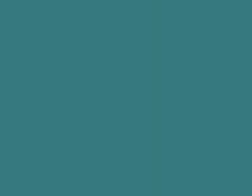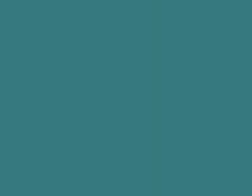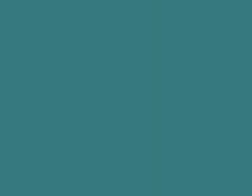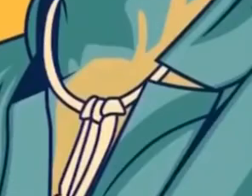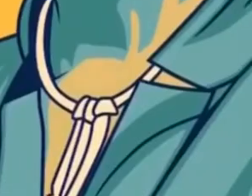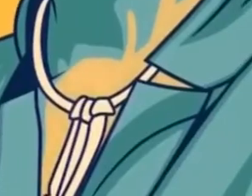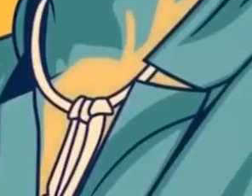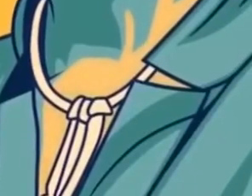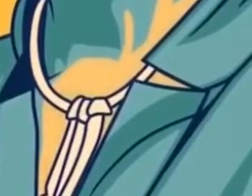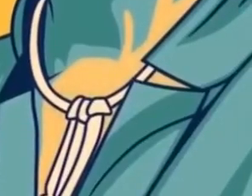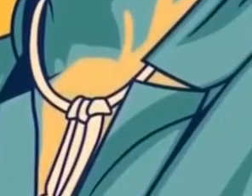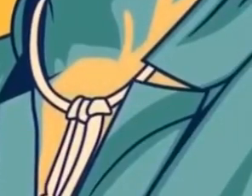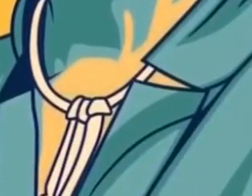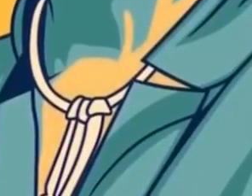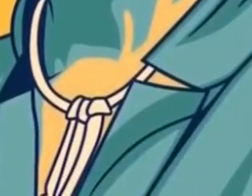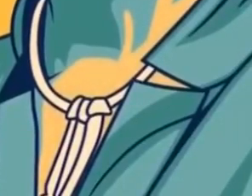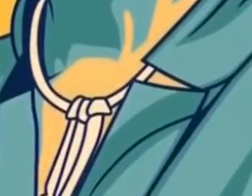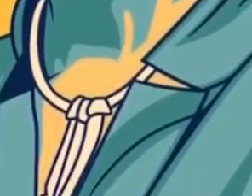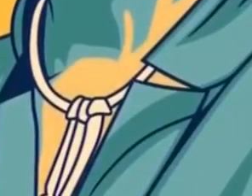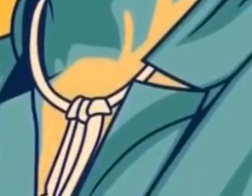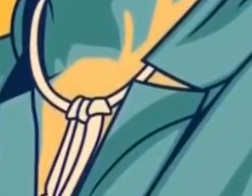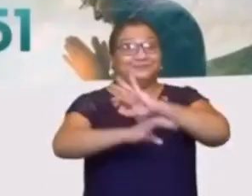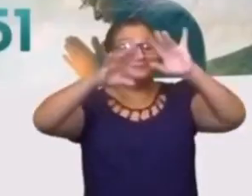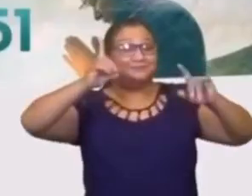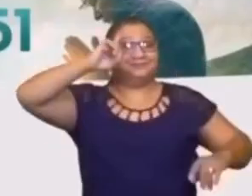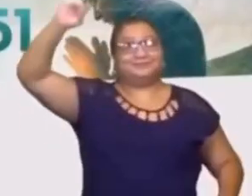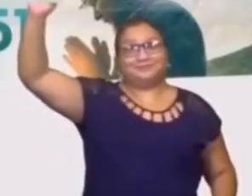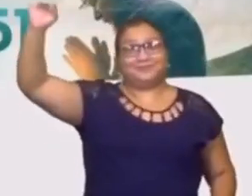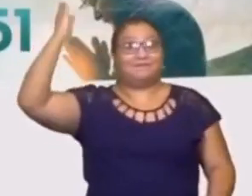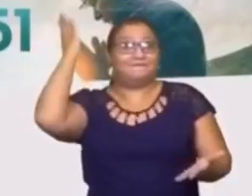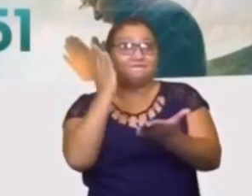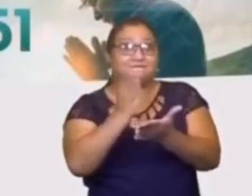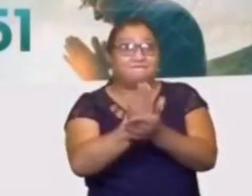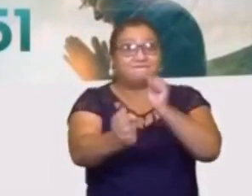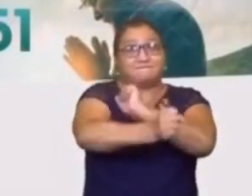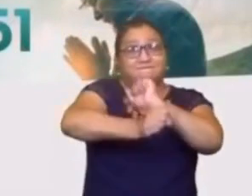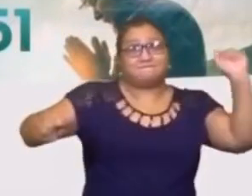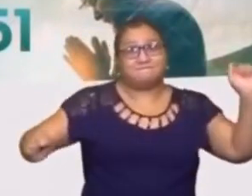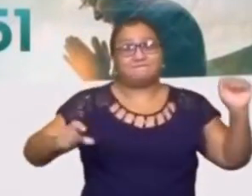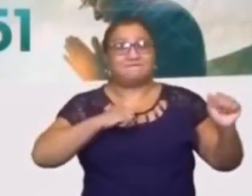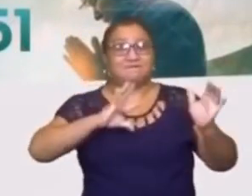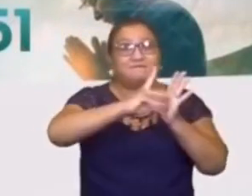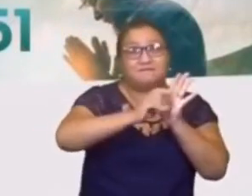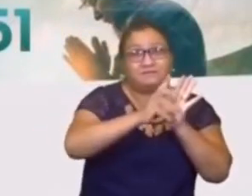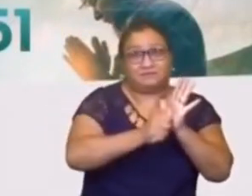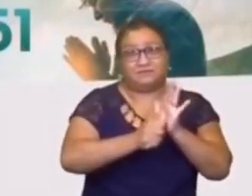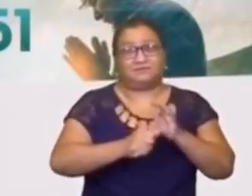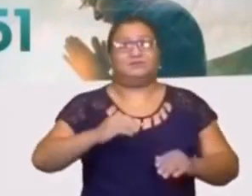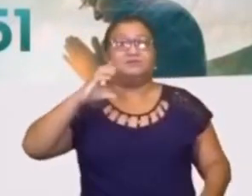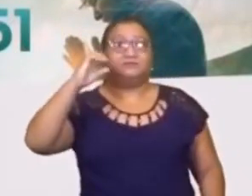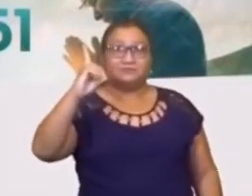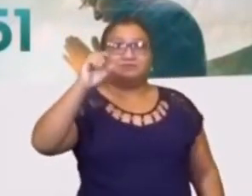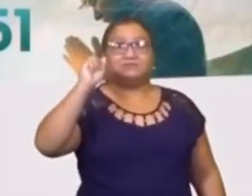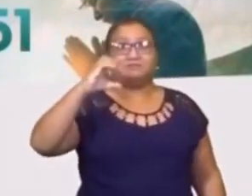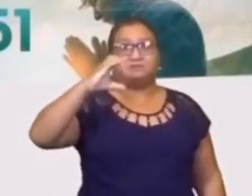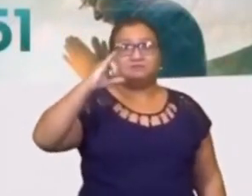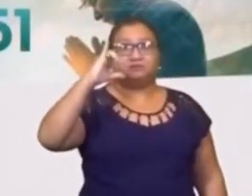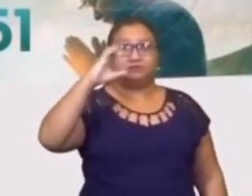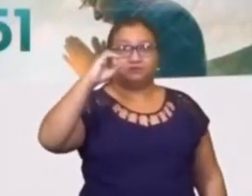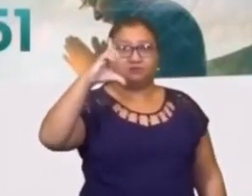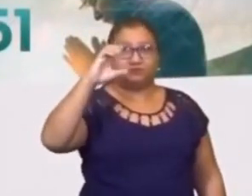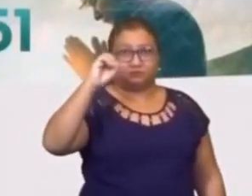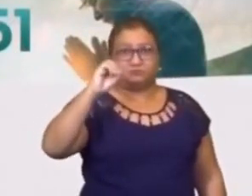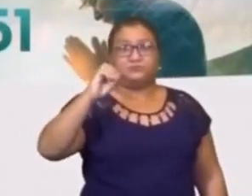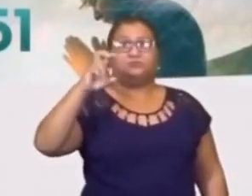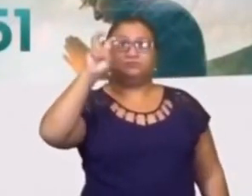que nós queremos. Marina Silva, 18, presidente. Glória a Deus, chega de escravidão, chega de corrupção. Cabo